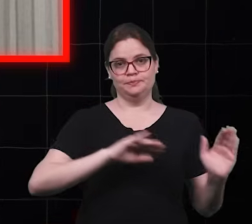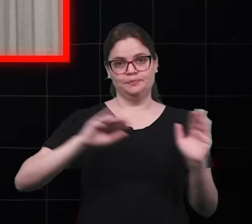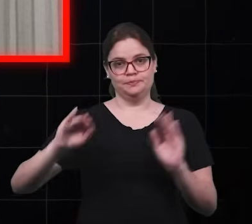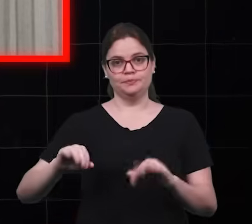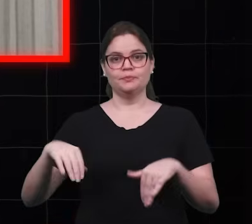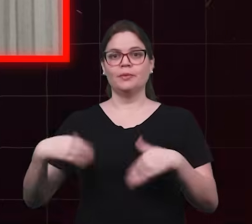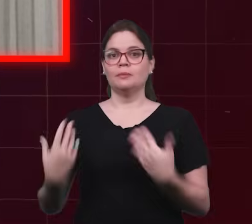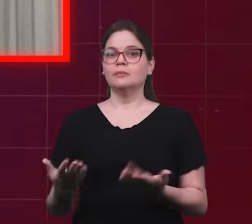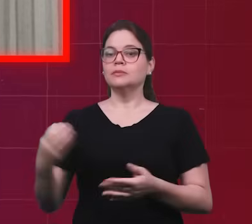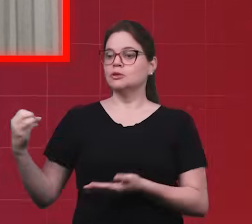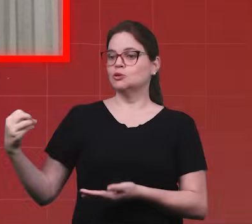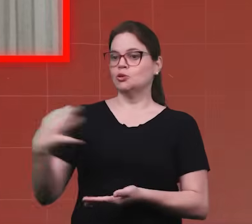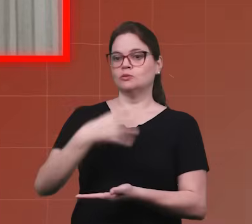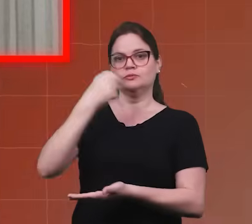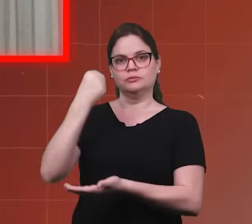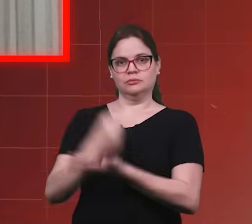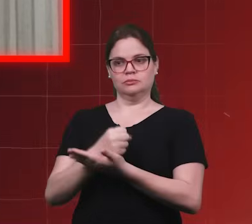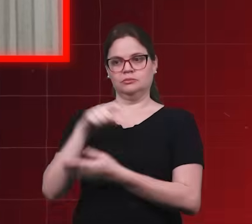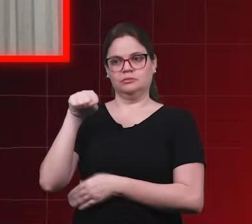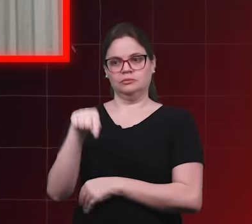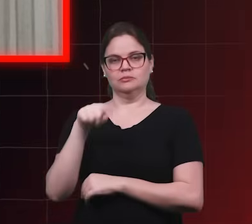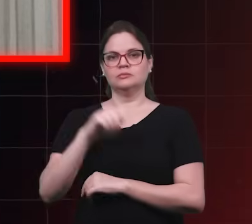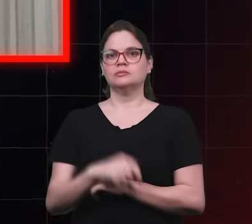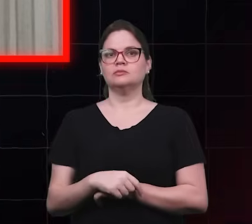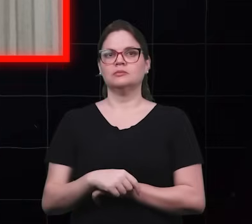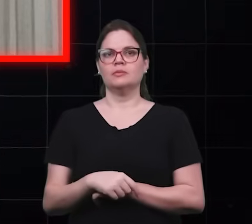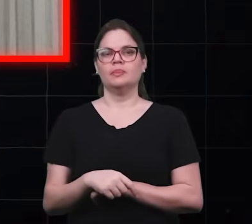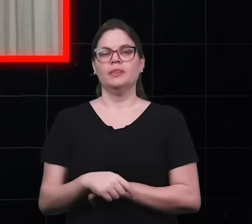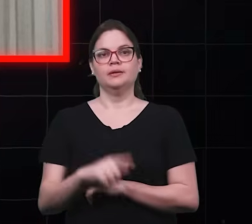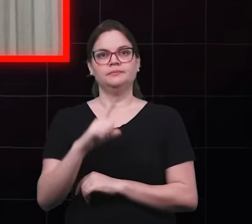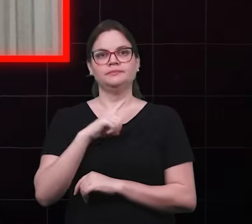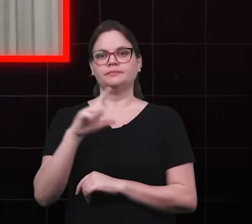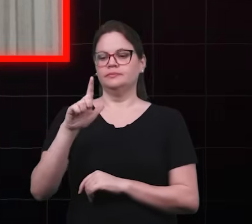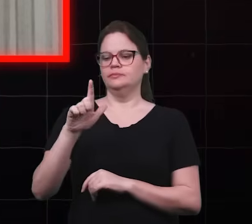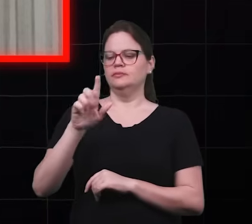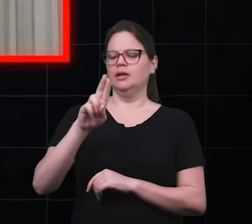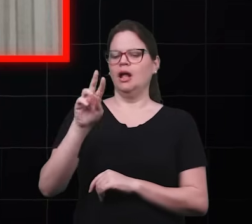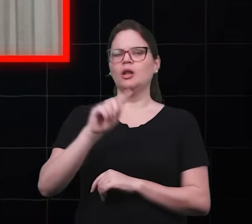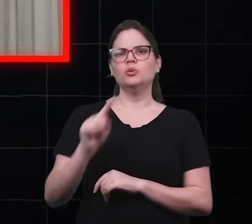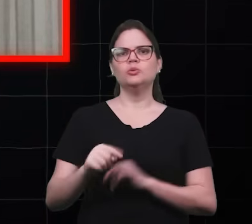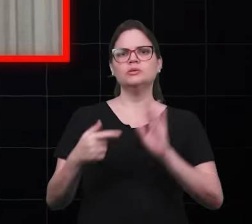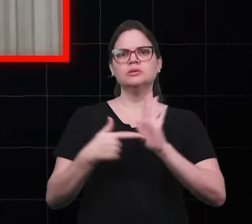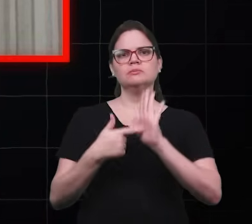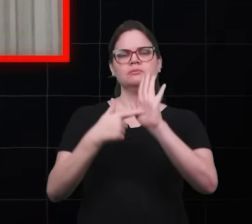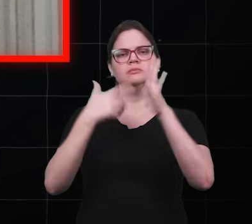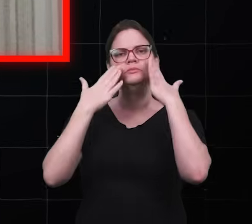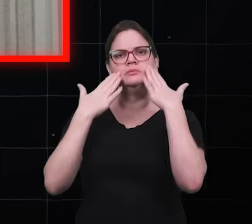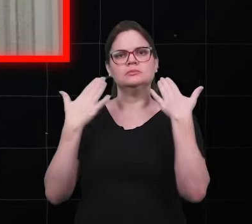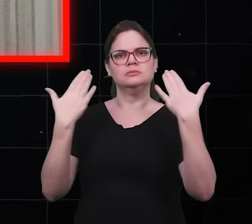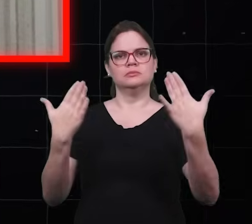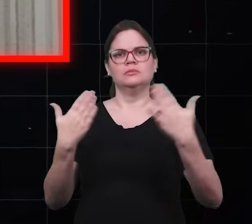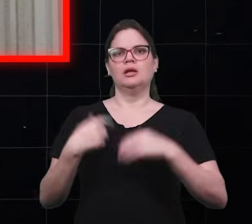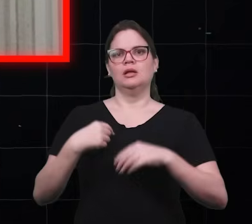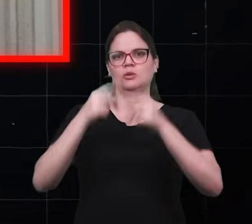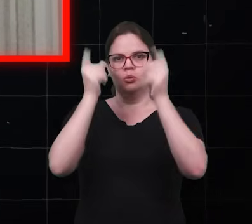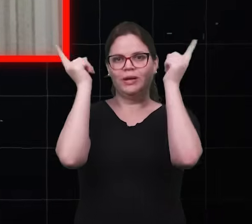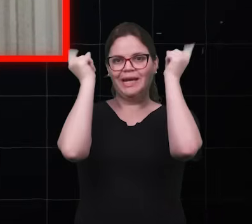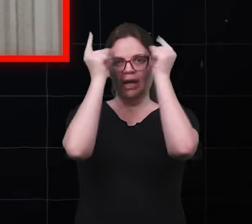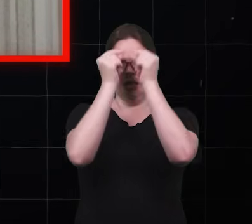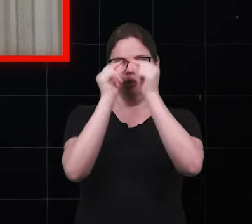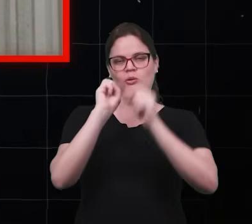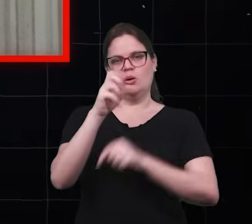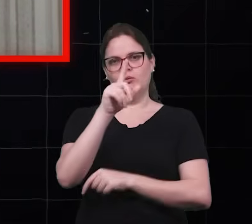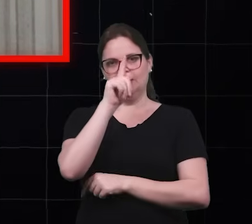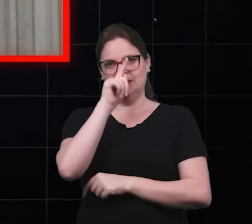Novo Testamento, ali, às vezes, a luz ela se apresenta no grego como a